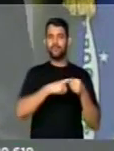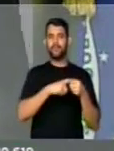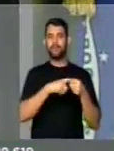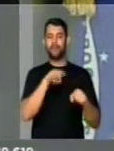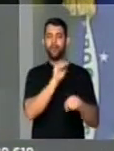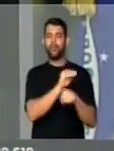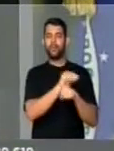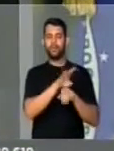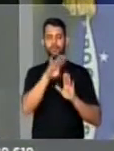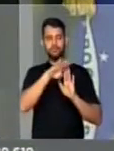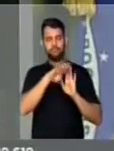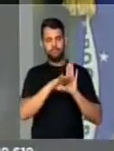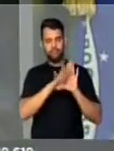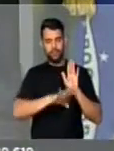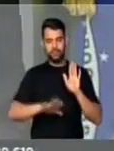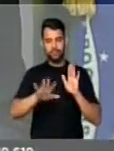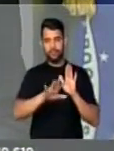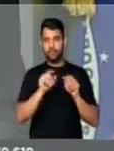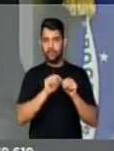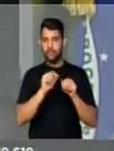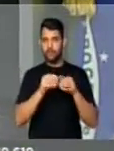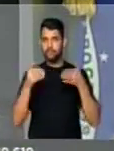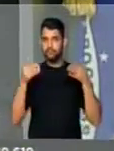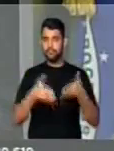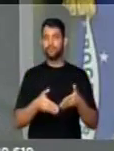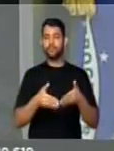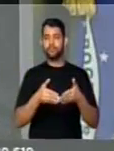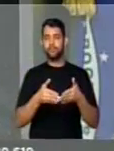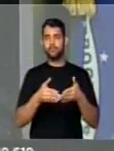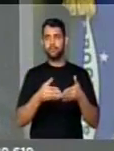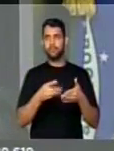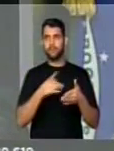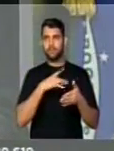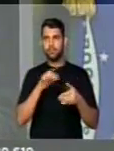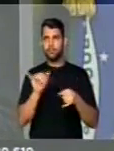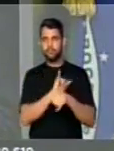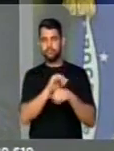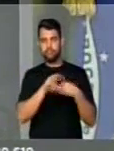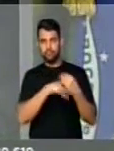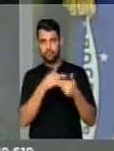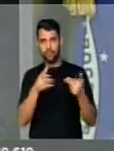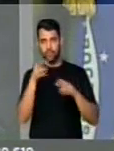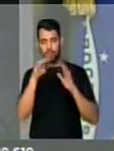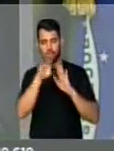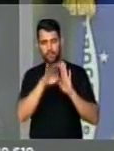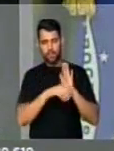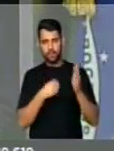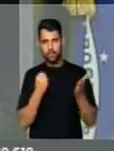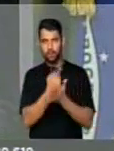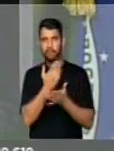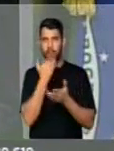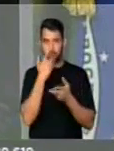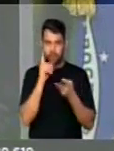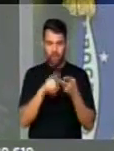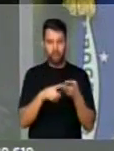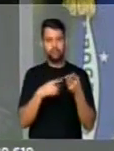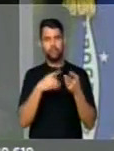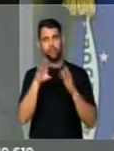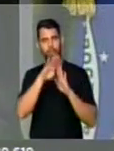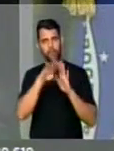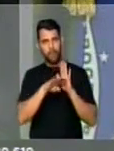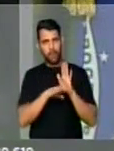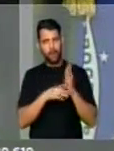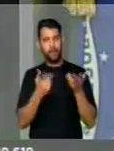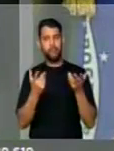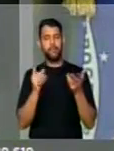das políticas que fazem parte da sua estrutura, do plano de aquisição de alimentos, do programa